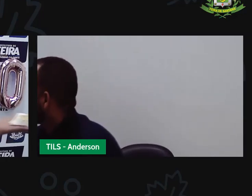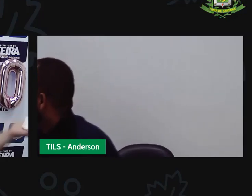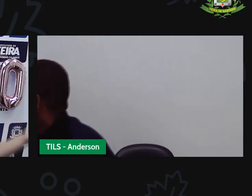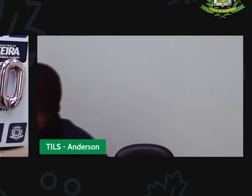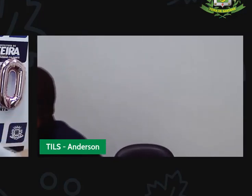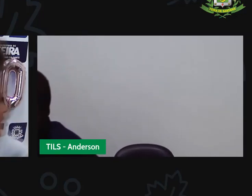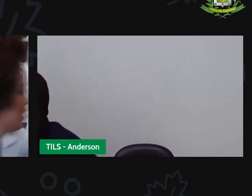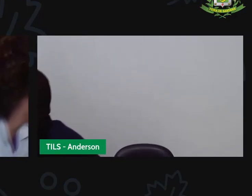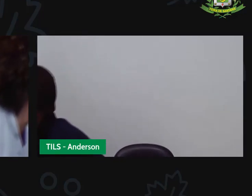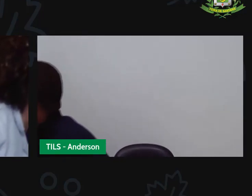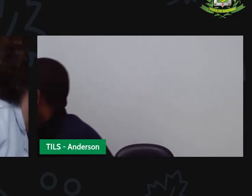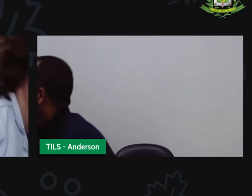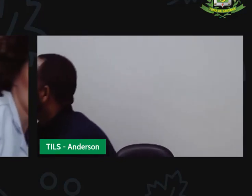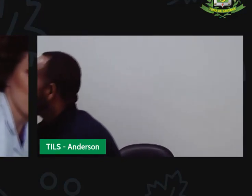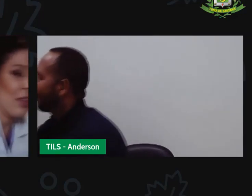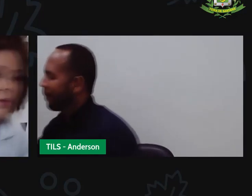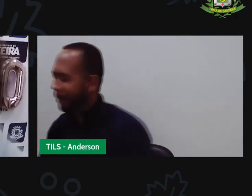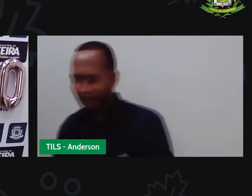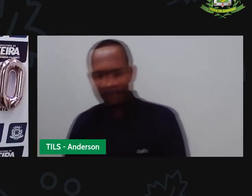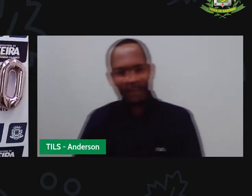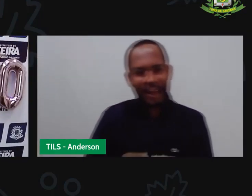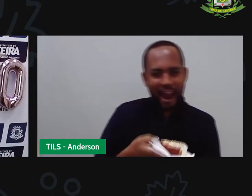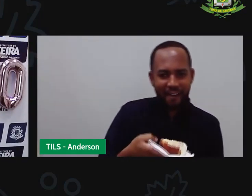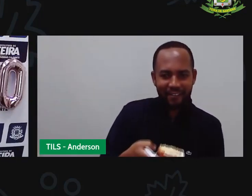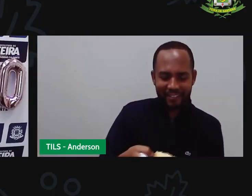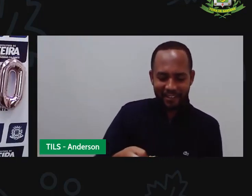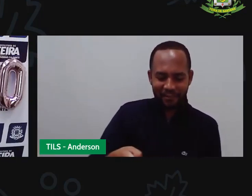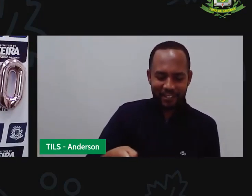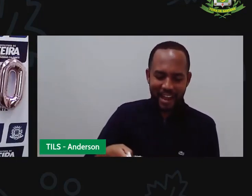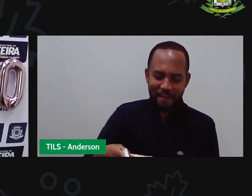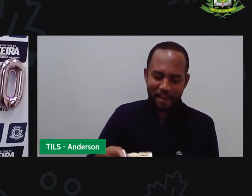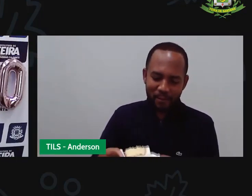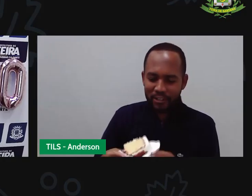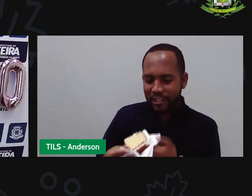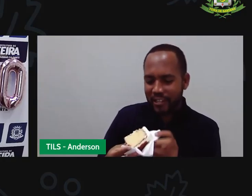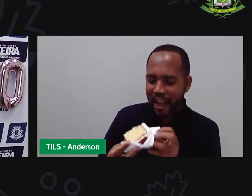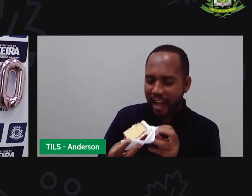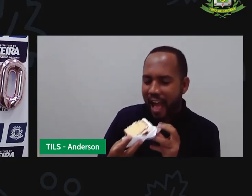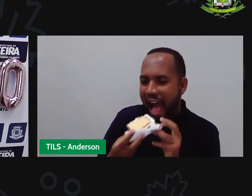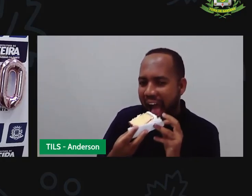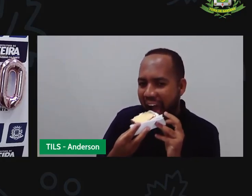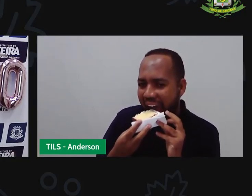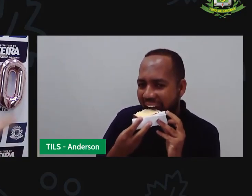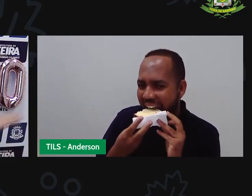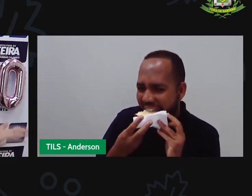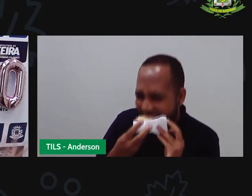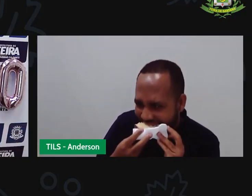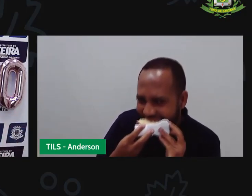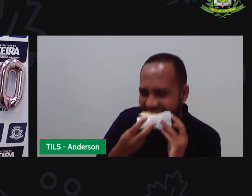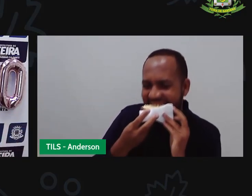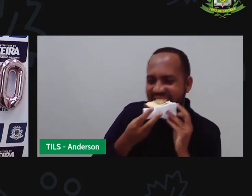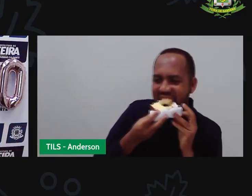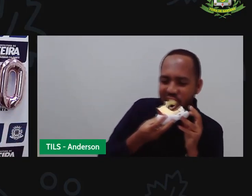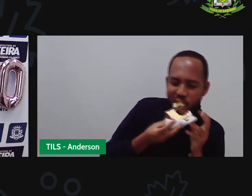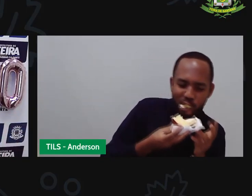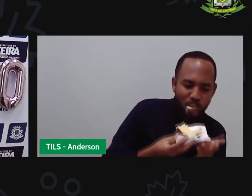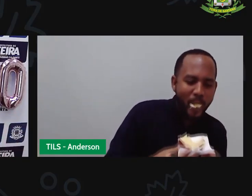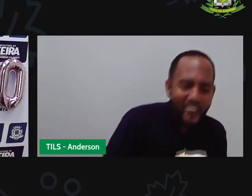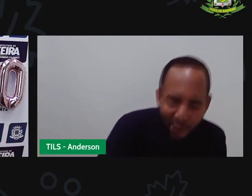Pois é. Ah, Ai, tá vendo? Só pensa em comer,